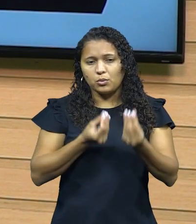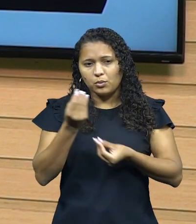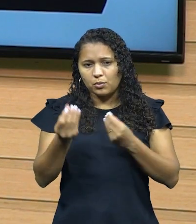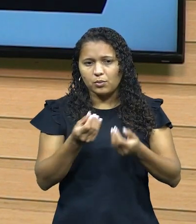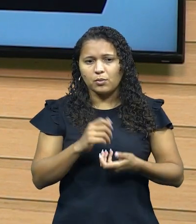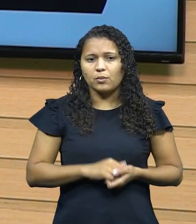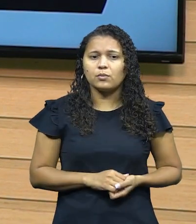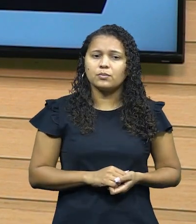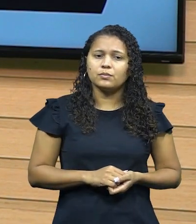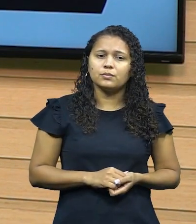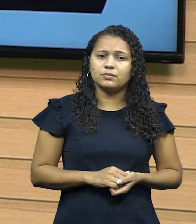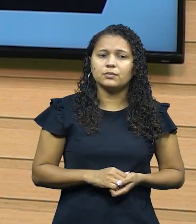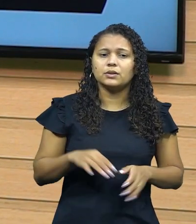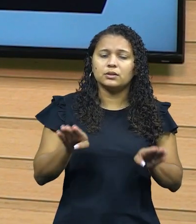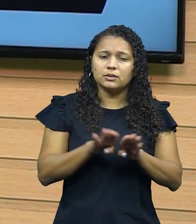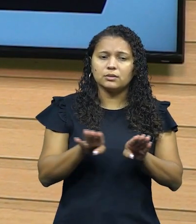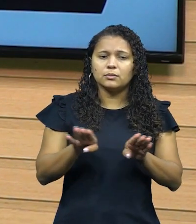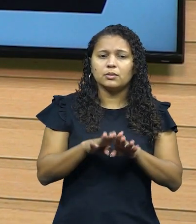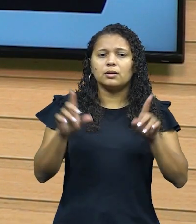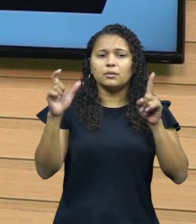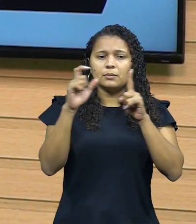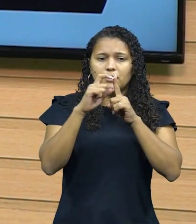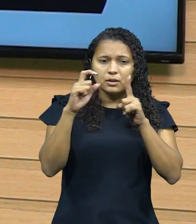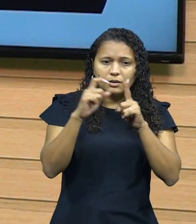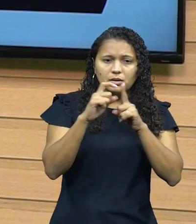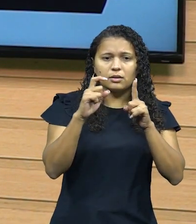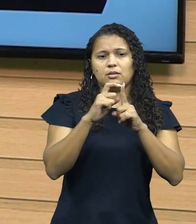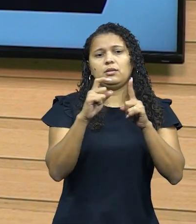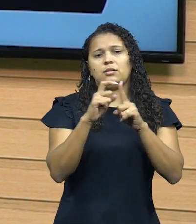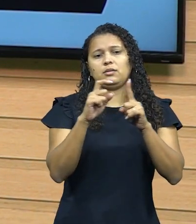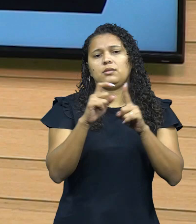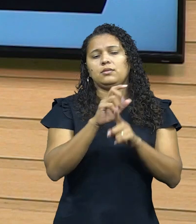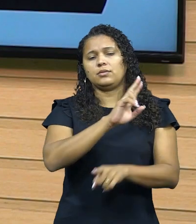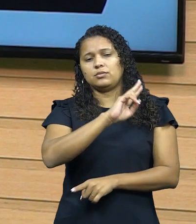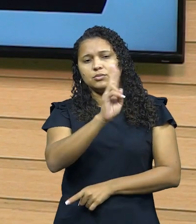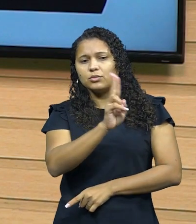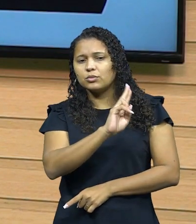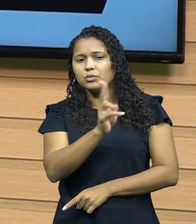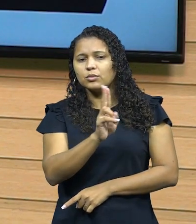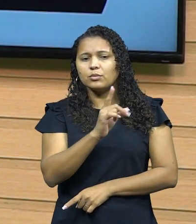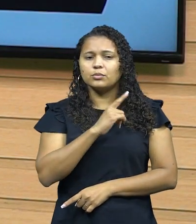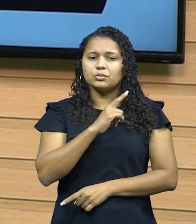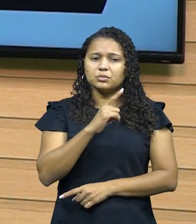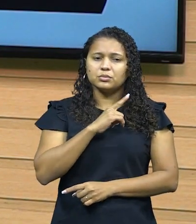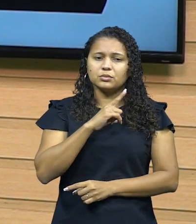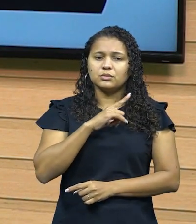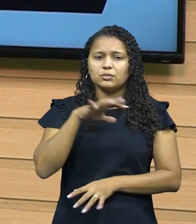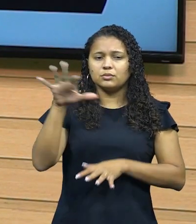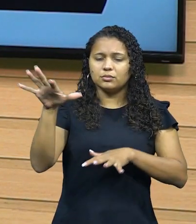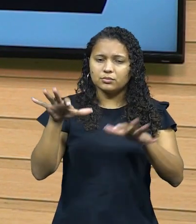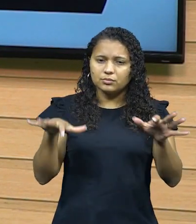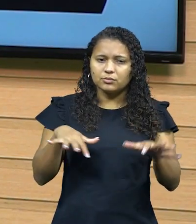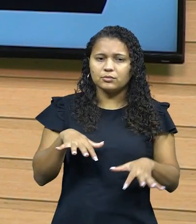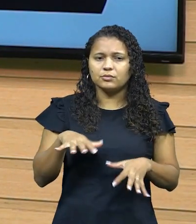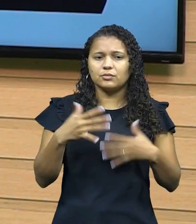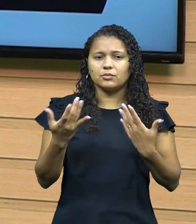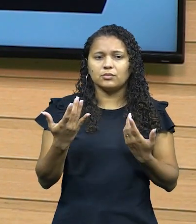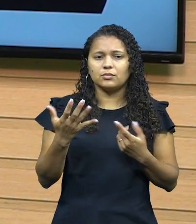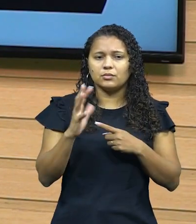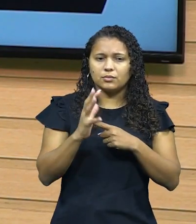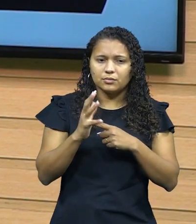funciona, né? E as palavras, né, que nomenclaturam esses equipamentos, né? Tanto